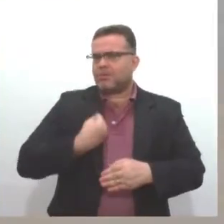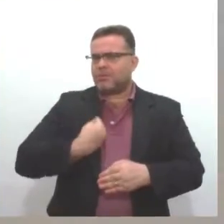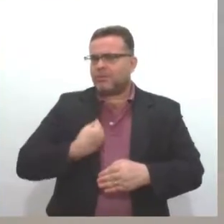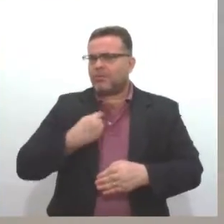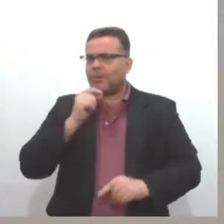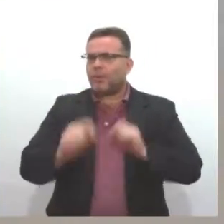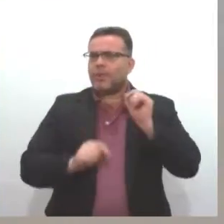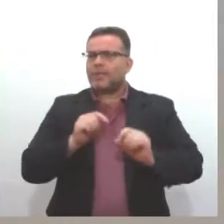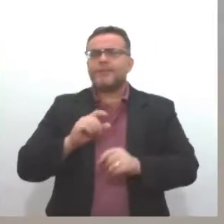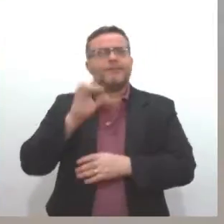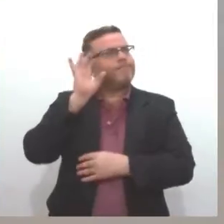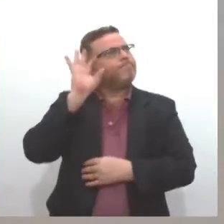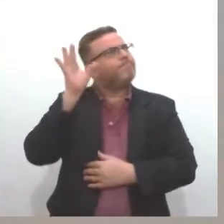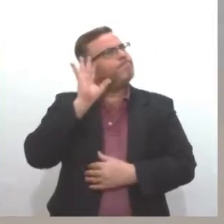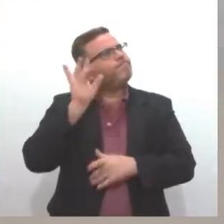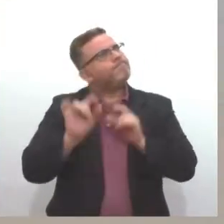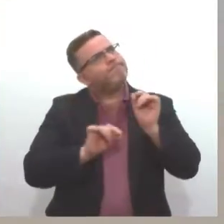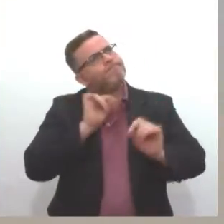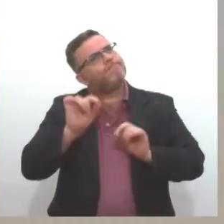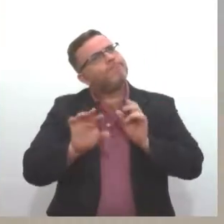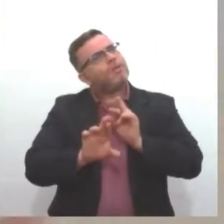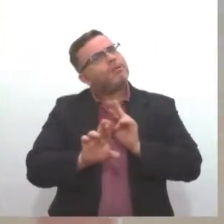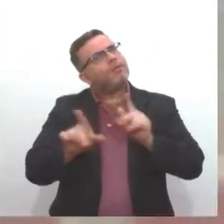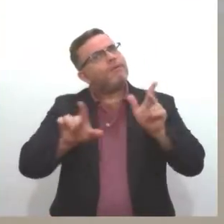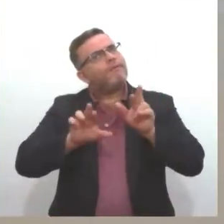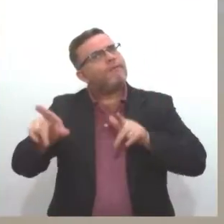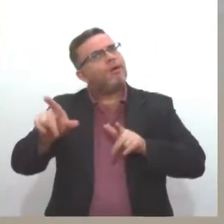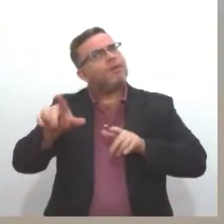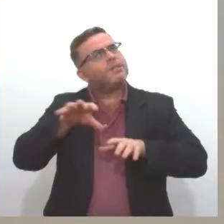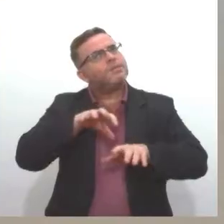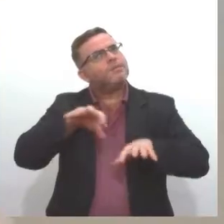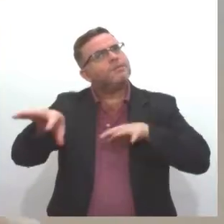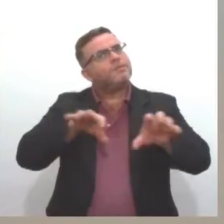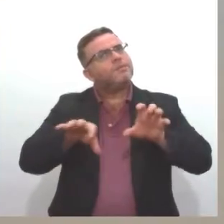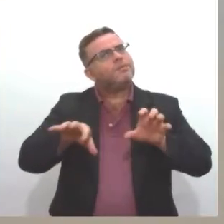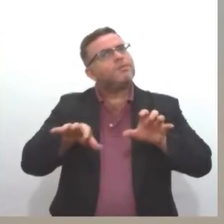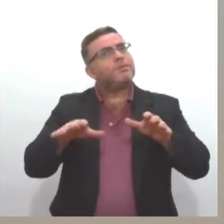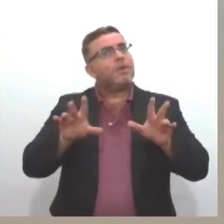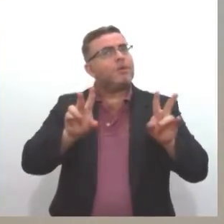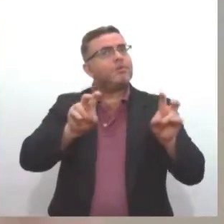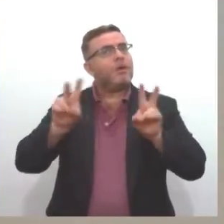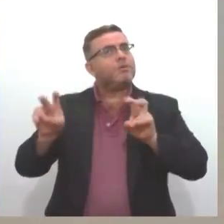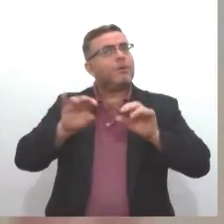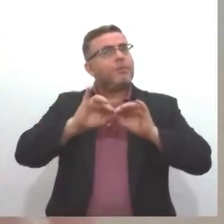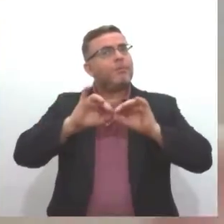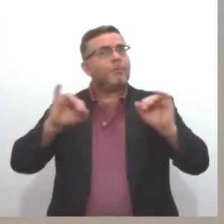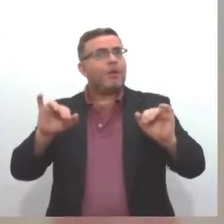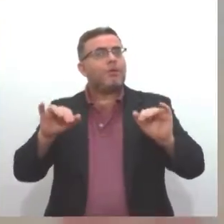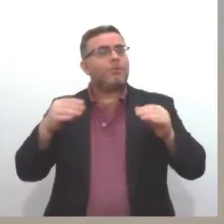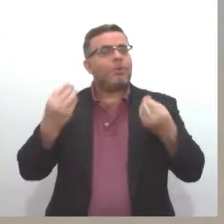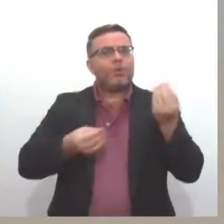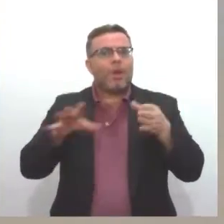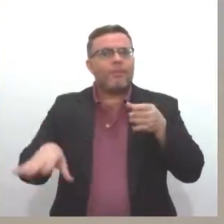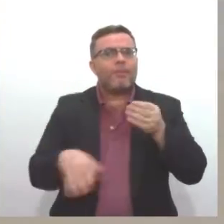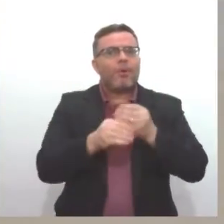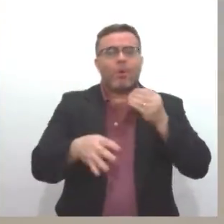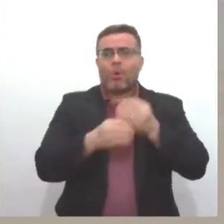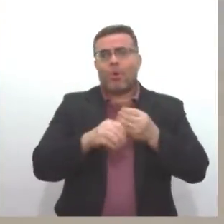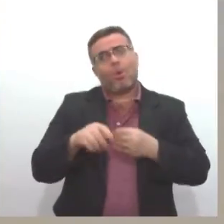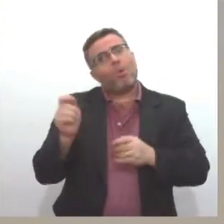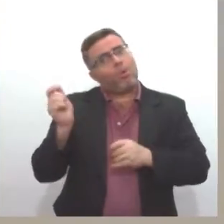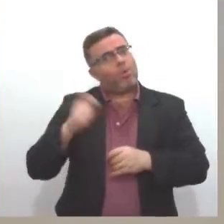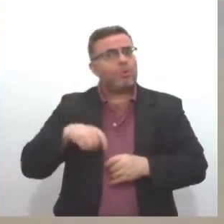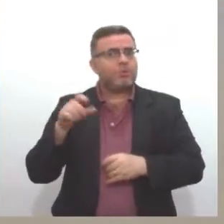eu imagino que seja uma distinção a partir da qual, inclusive, um diálogo, uma espécie de complementaridade, se é que é